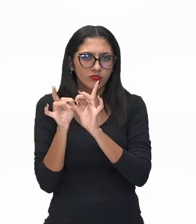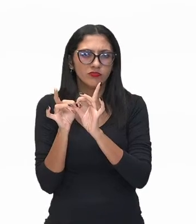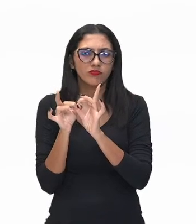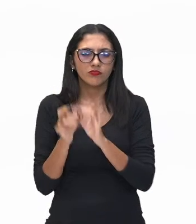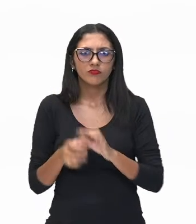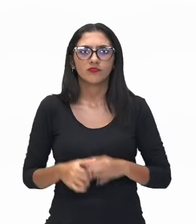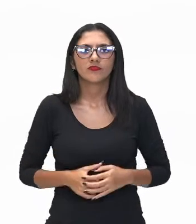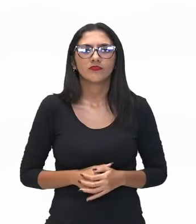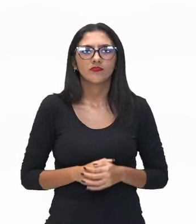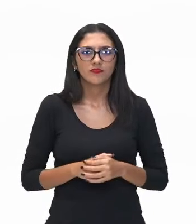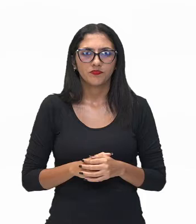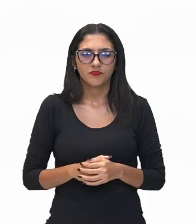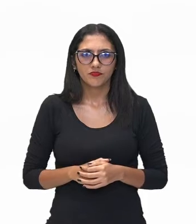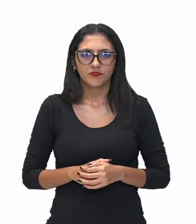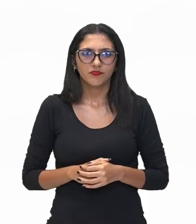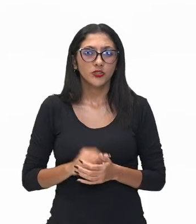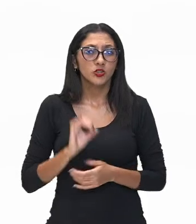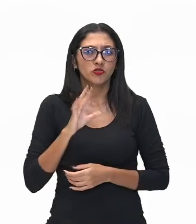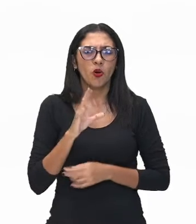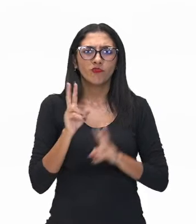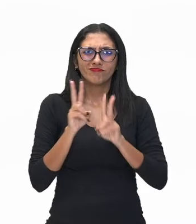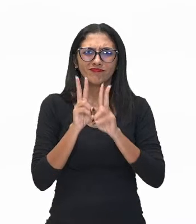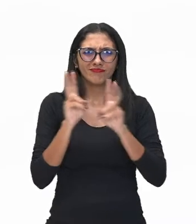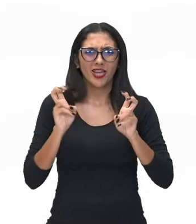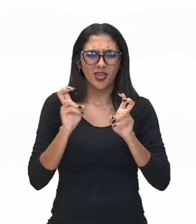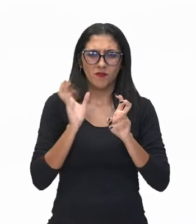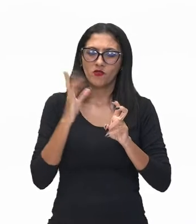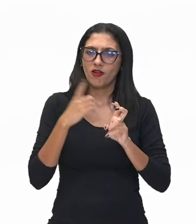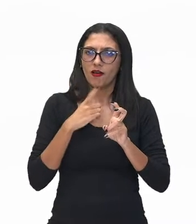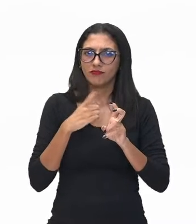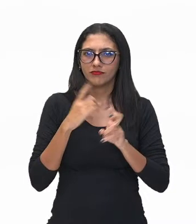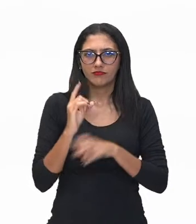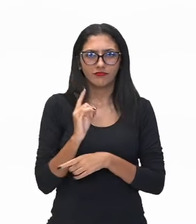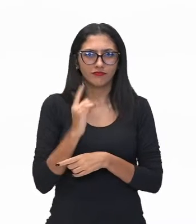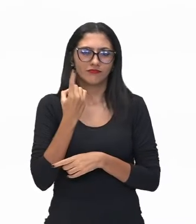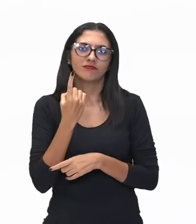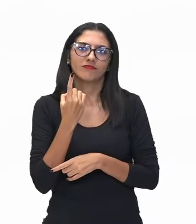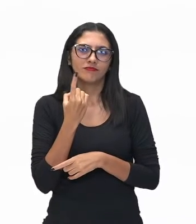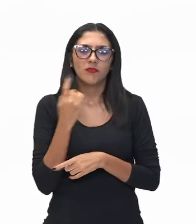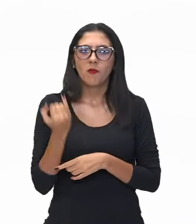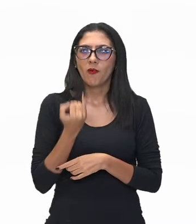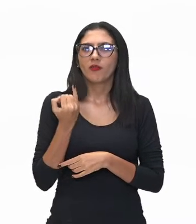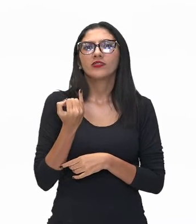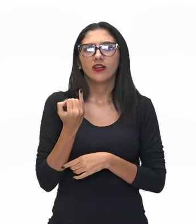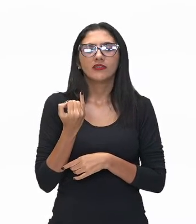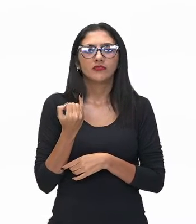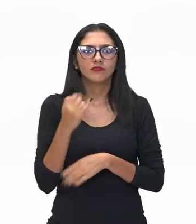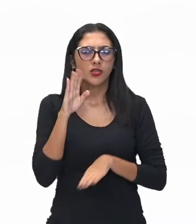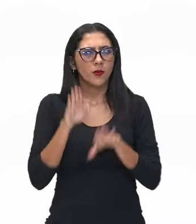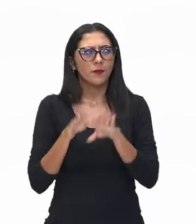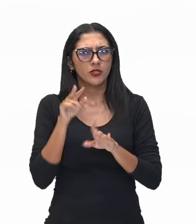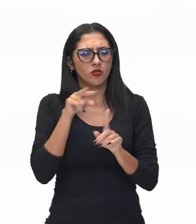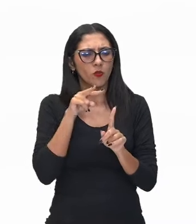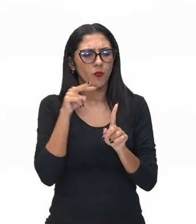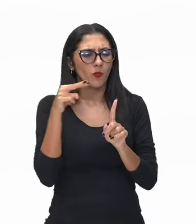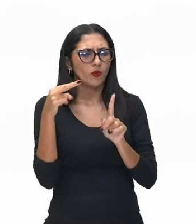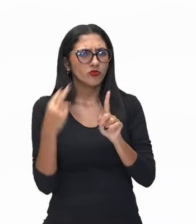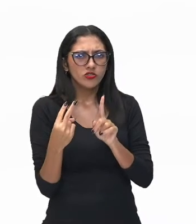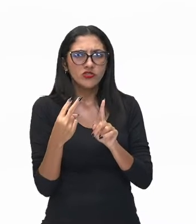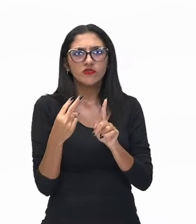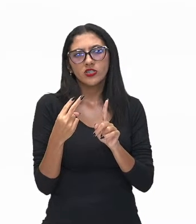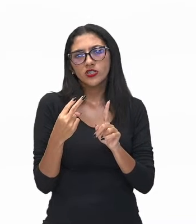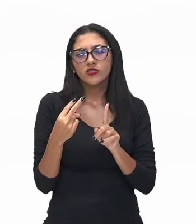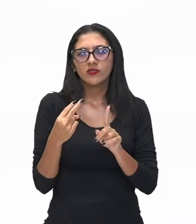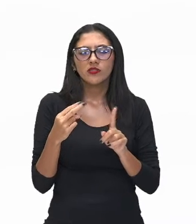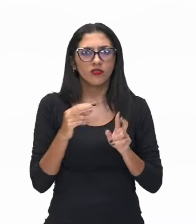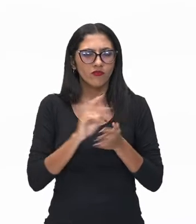o título, né, já diz muita coisa. Todo ponto de vista, o meu olhar, né, é a vista de um ponto.